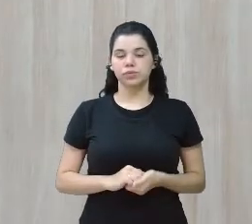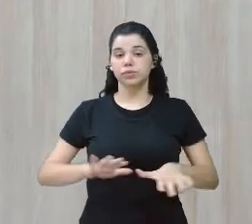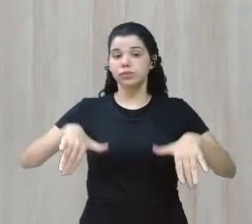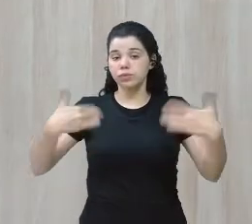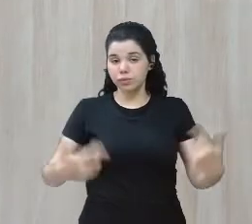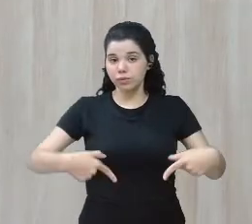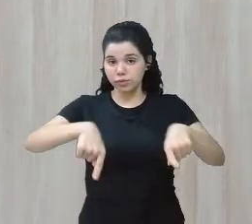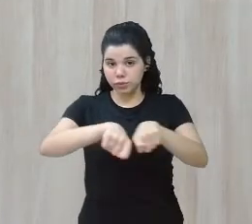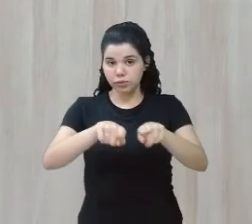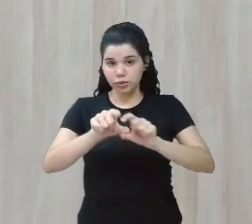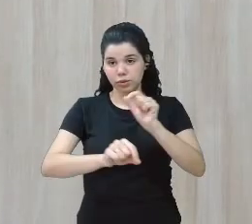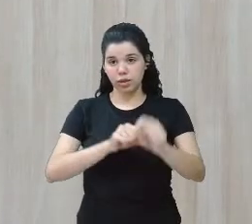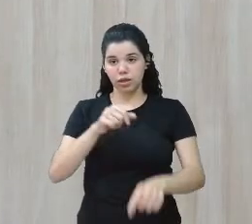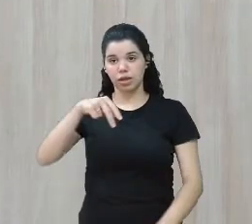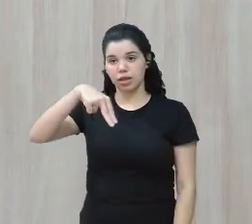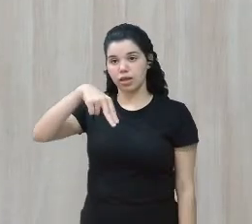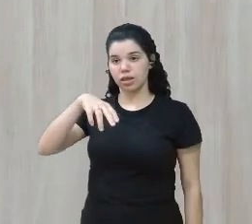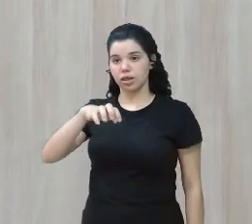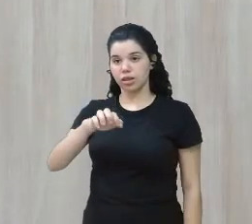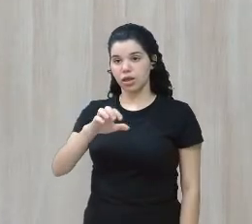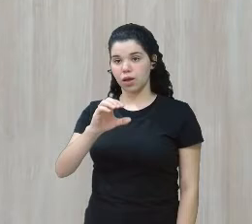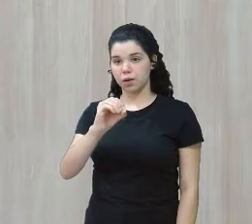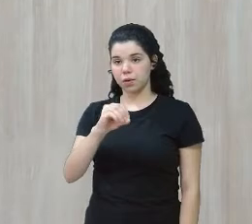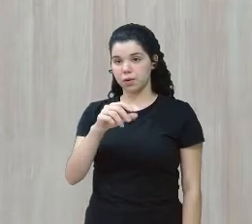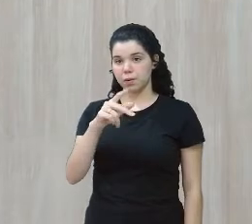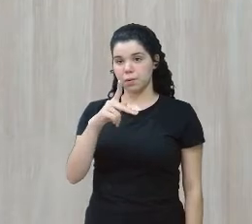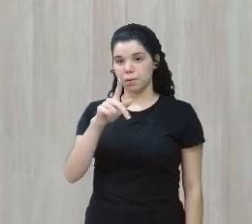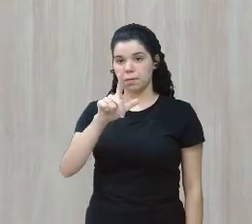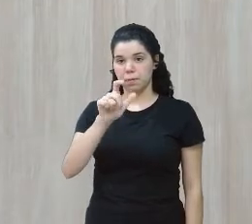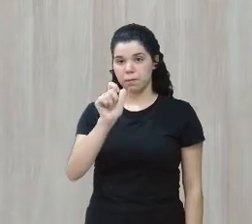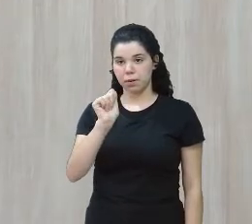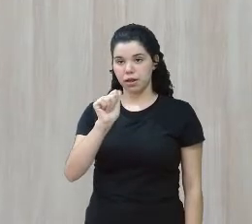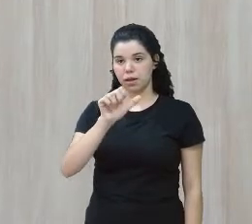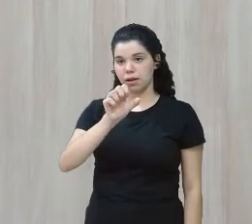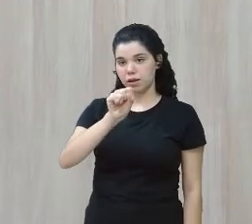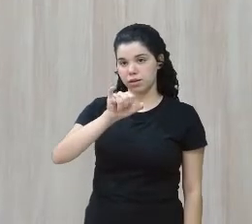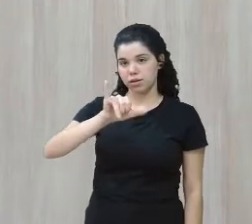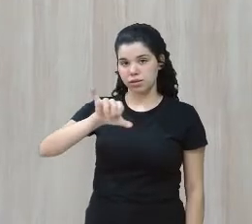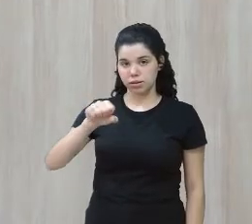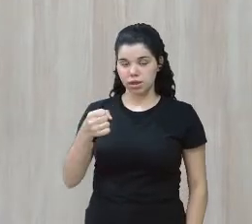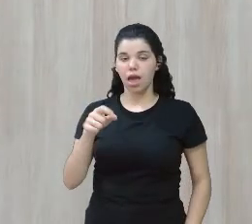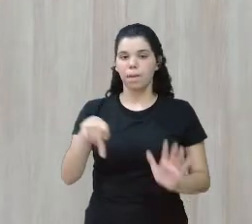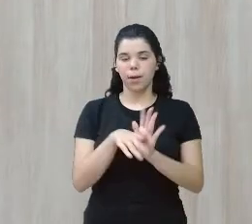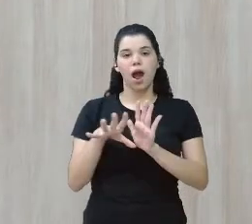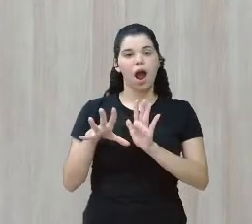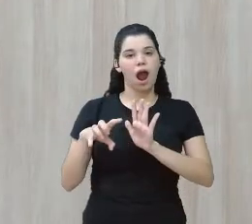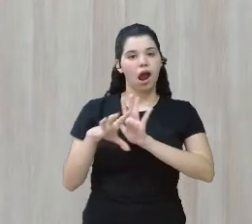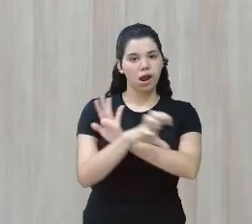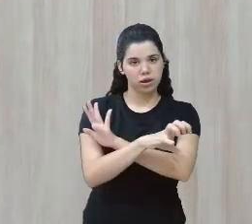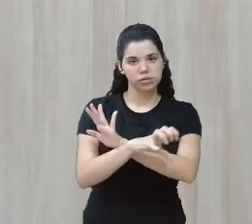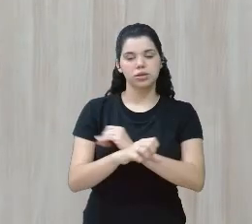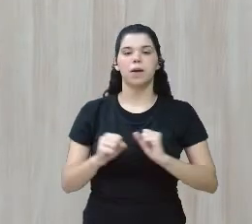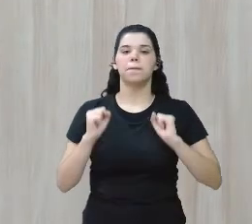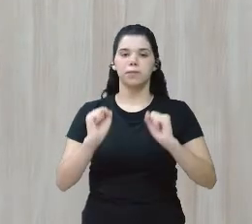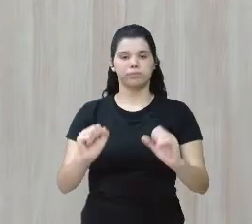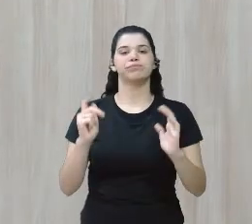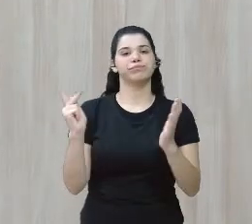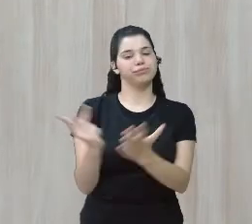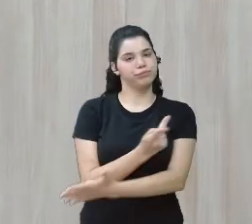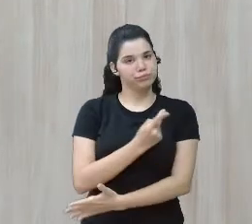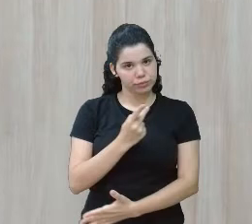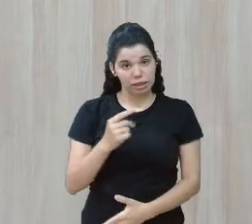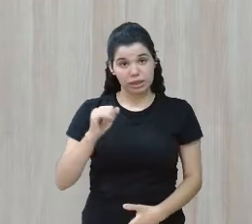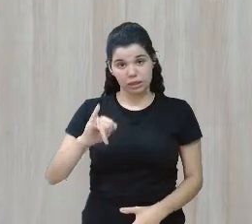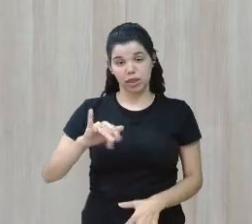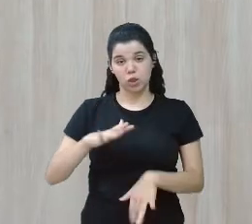E também as neoplasias, que são cânceres, né, que vão aparecendo aí. Então, pode também acontecer. Isso quando